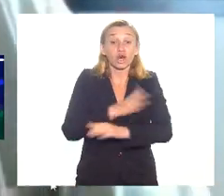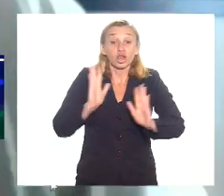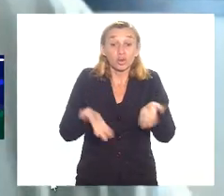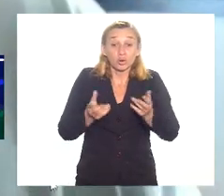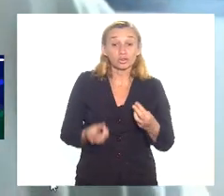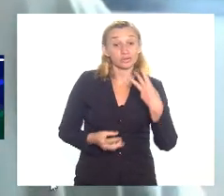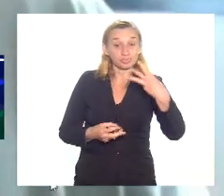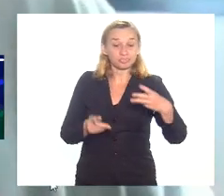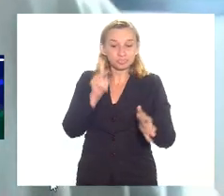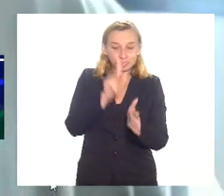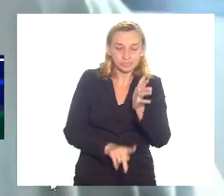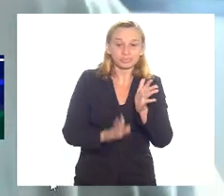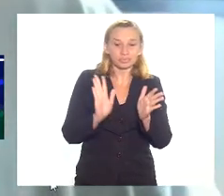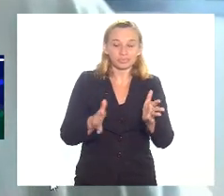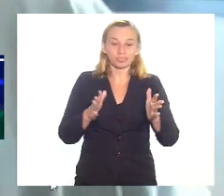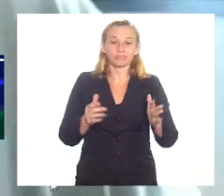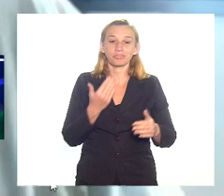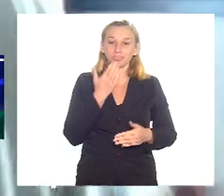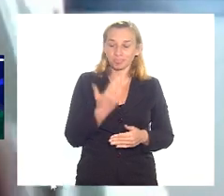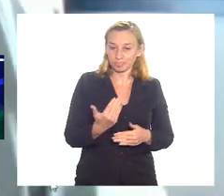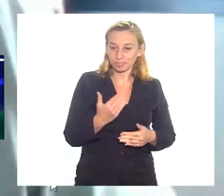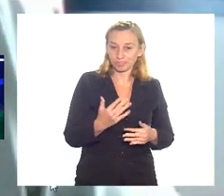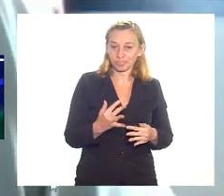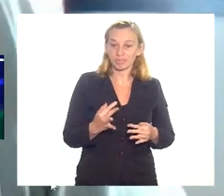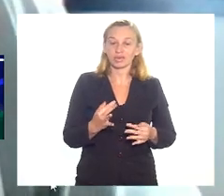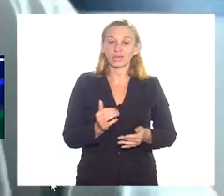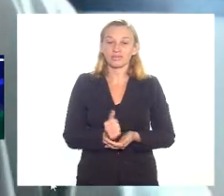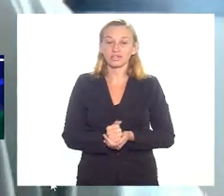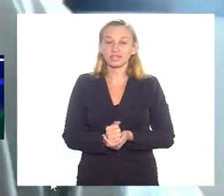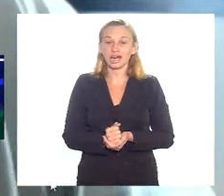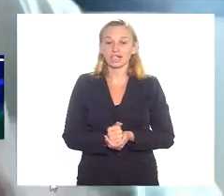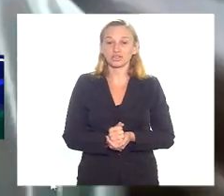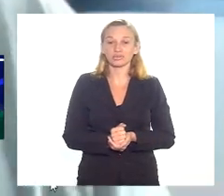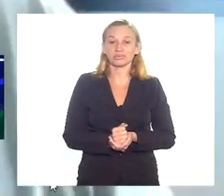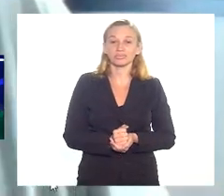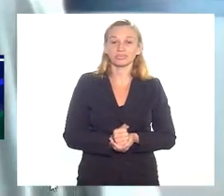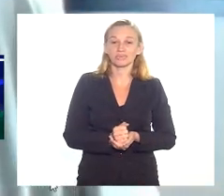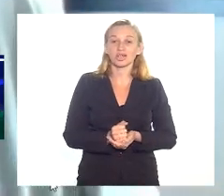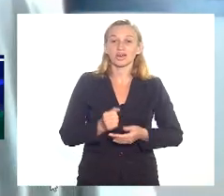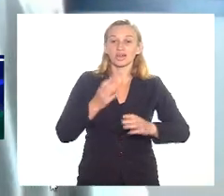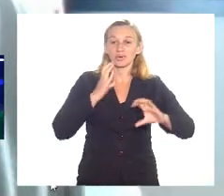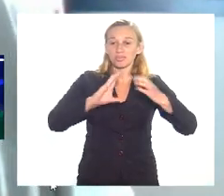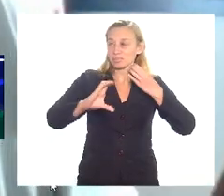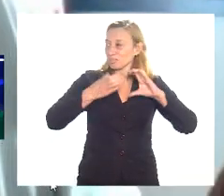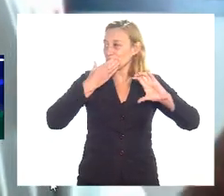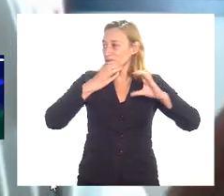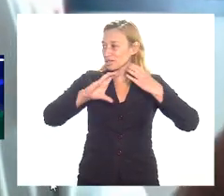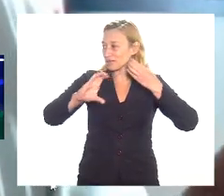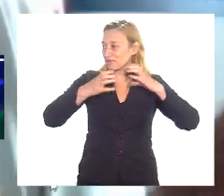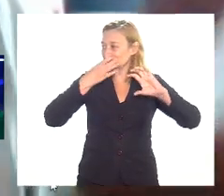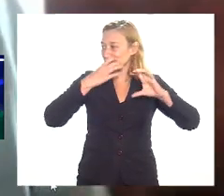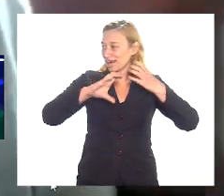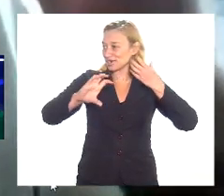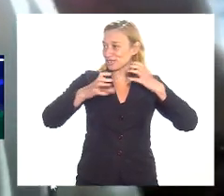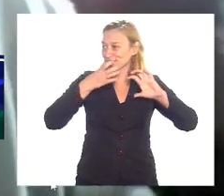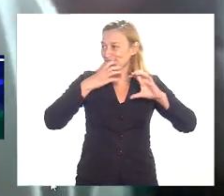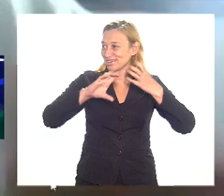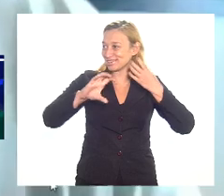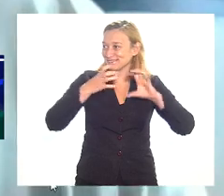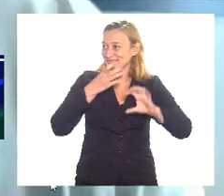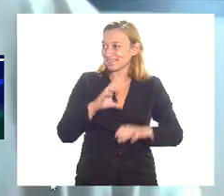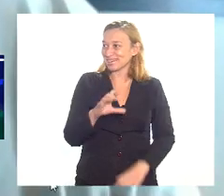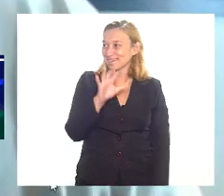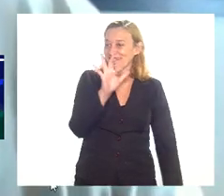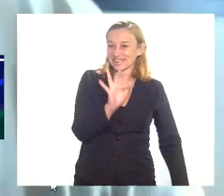que nós já podemos pedir música no Fantástico. É um dos dias mais felizes da minha vida, porque a gente luta